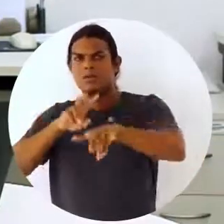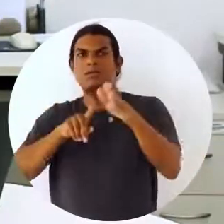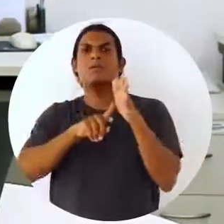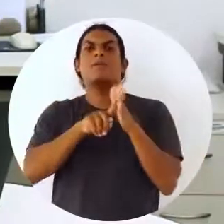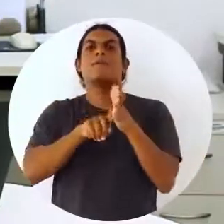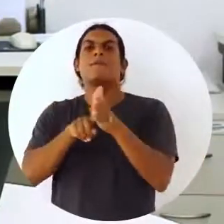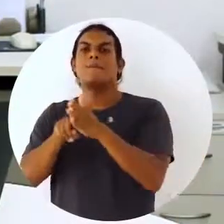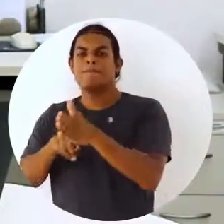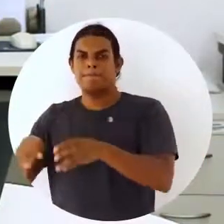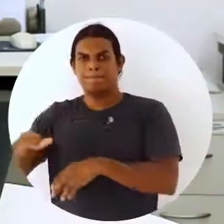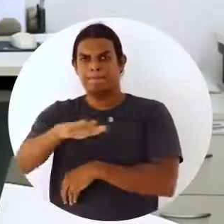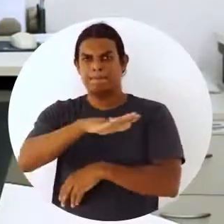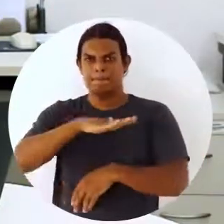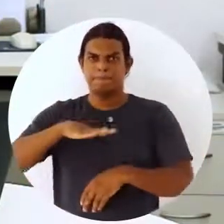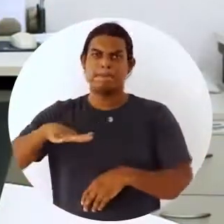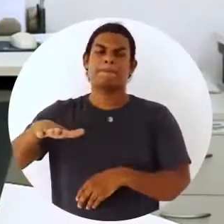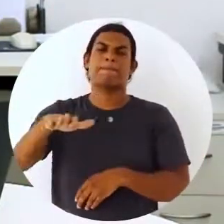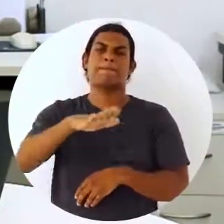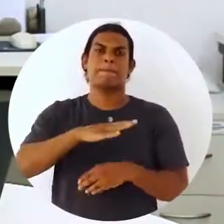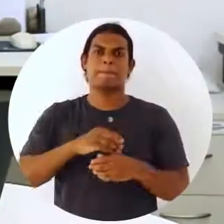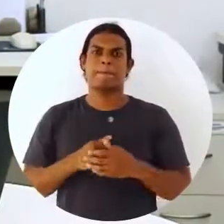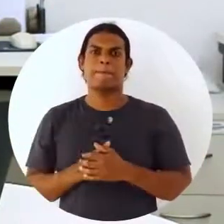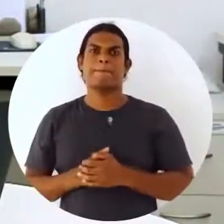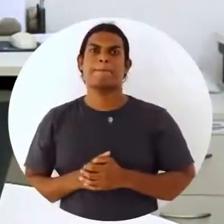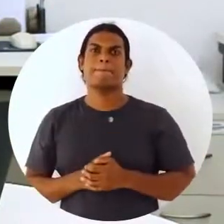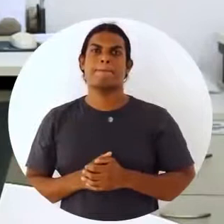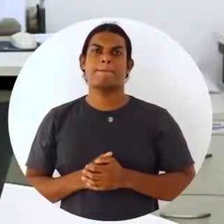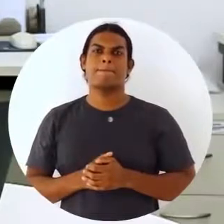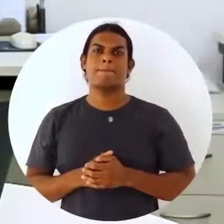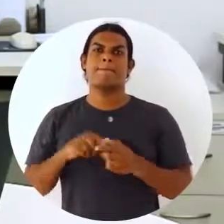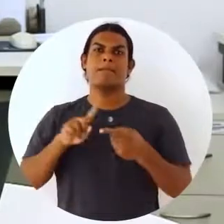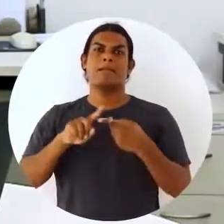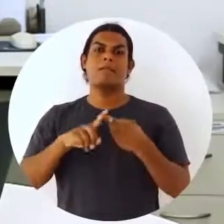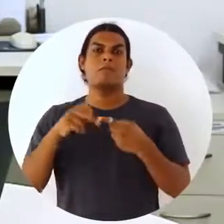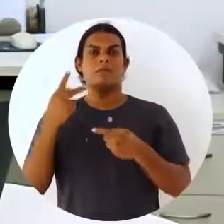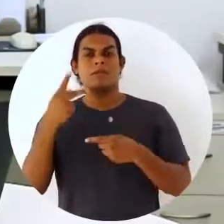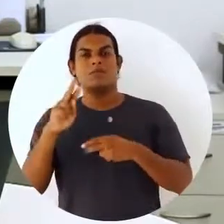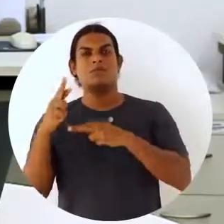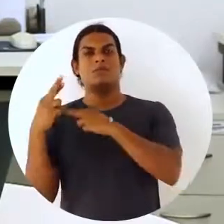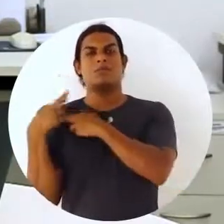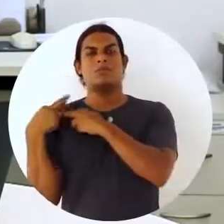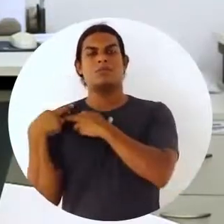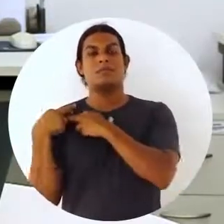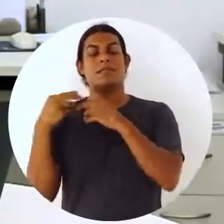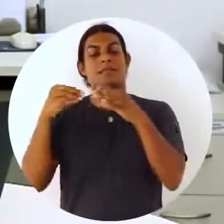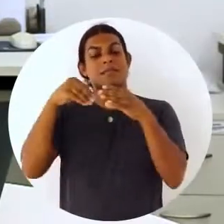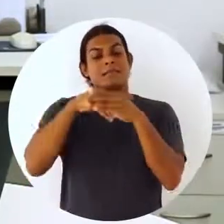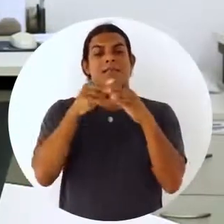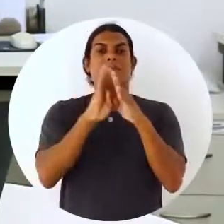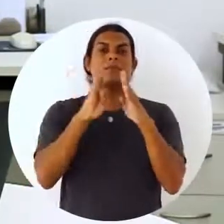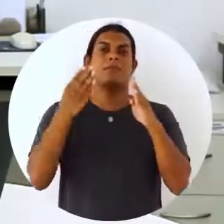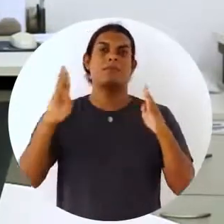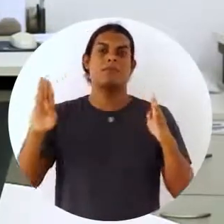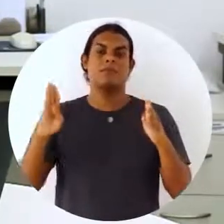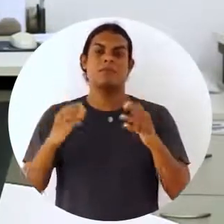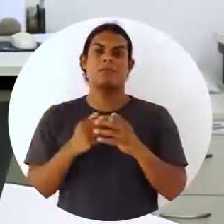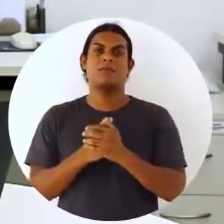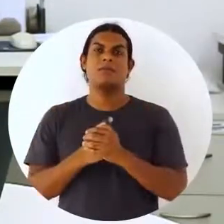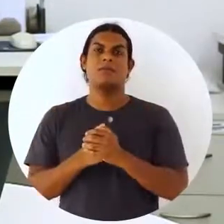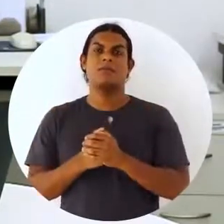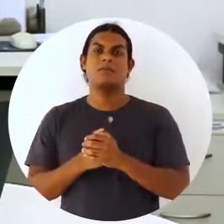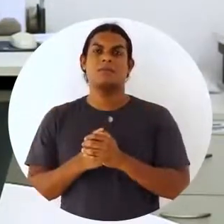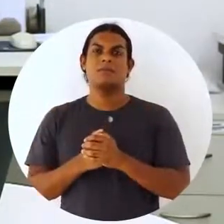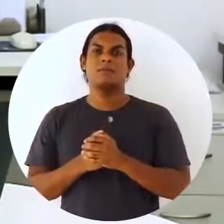também faz parte do papel e do desenvolvimento das atividades que incorrem dentro da biblioteca. Então, às vezes a